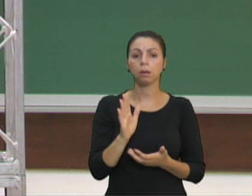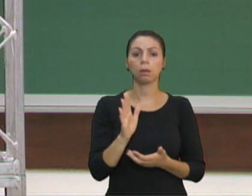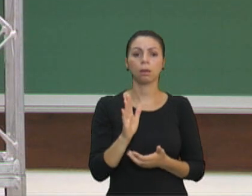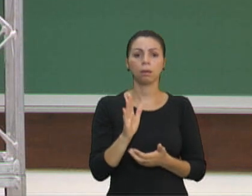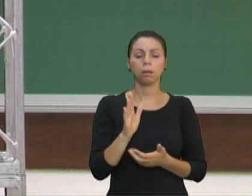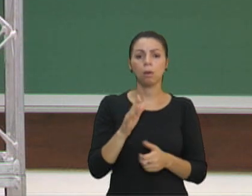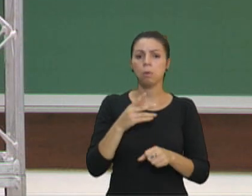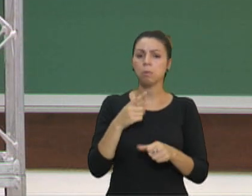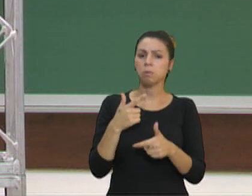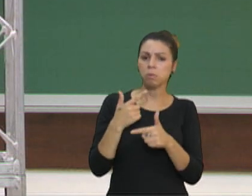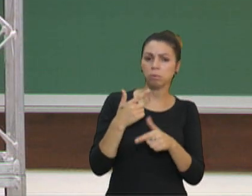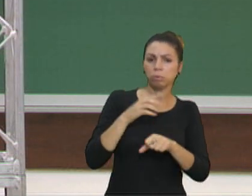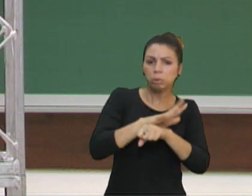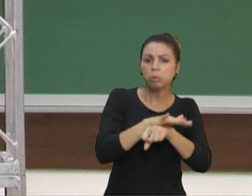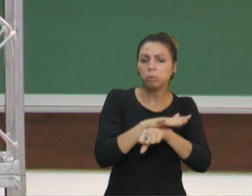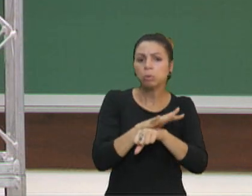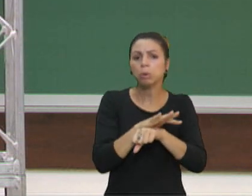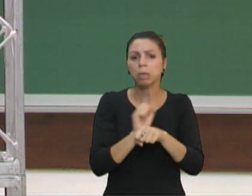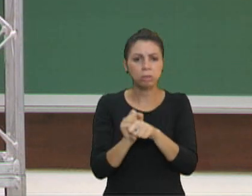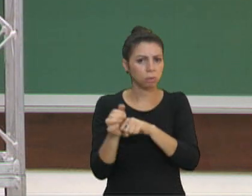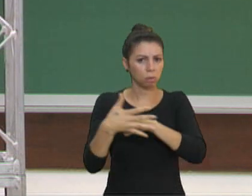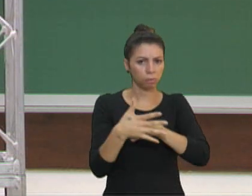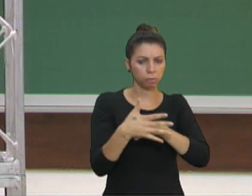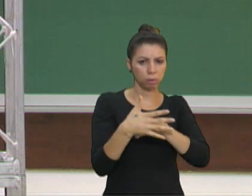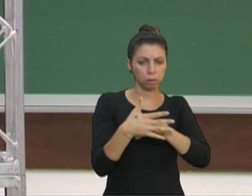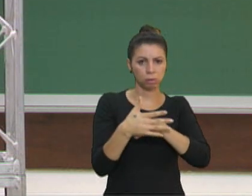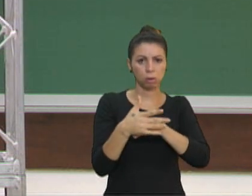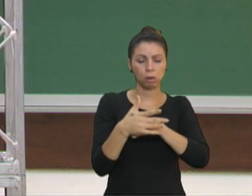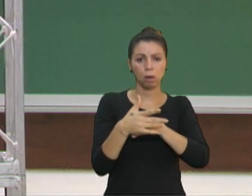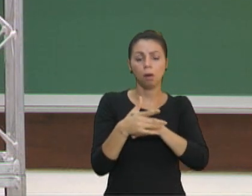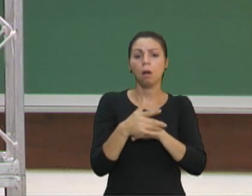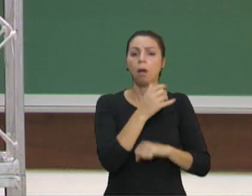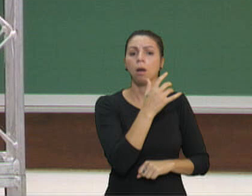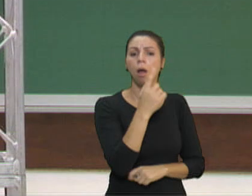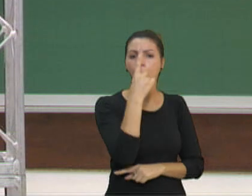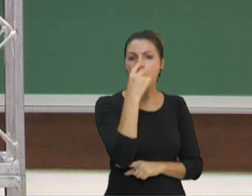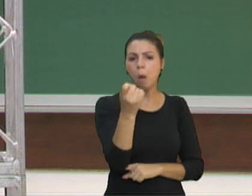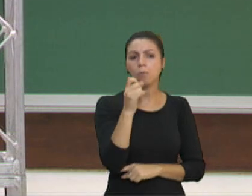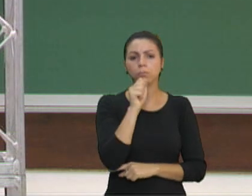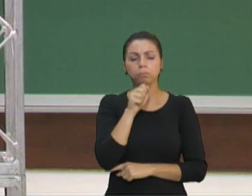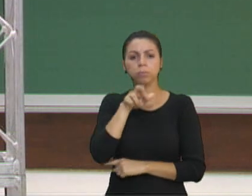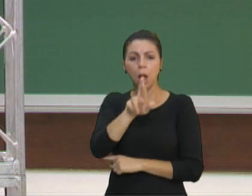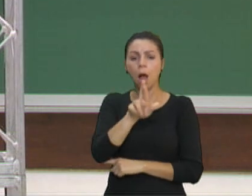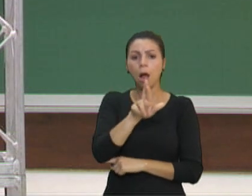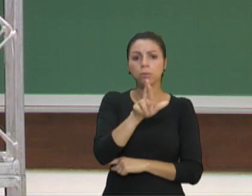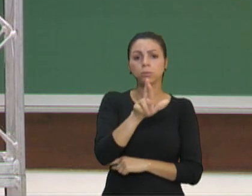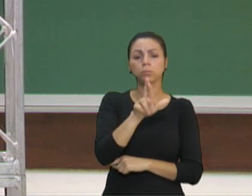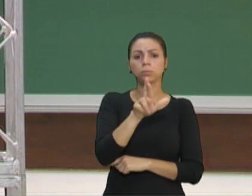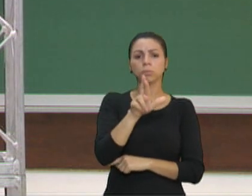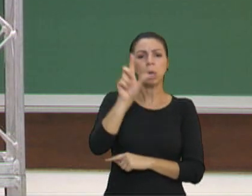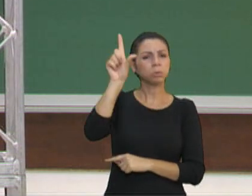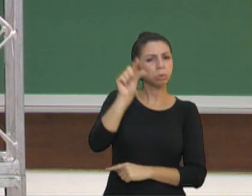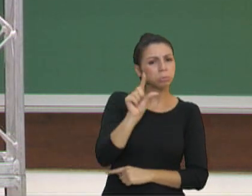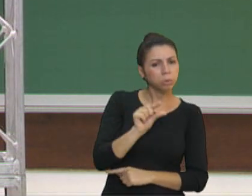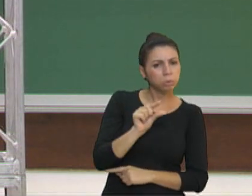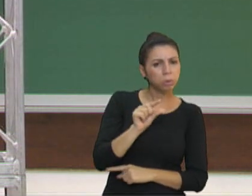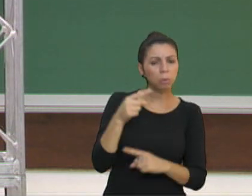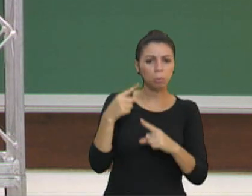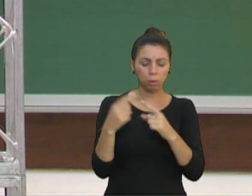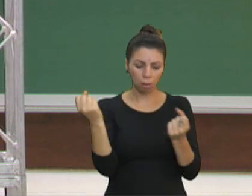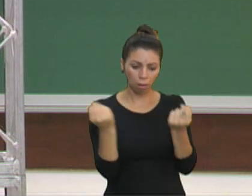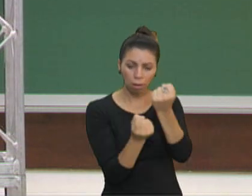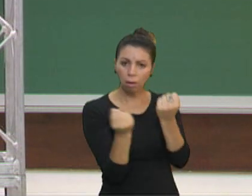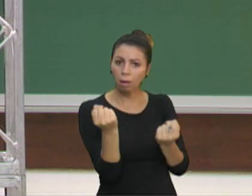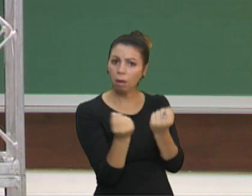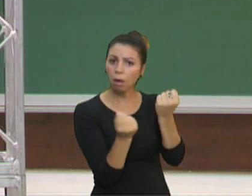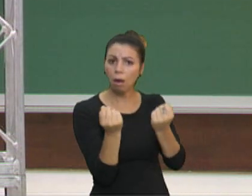poluição, os índices diminuíram muito, né? Porque as fábricas pararam, porque os carros rodaram muito menos. Então, é claro